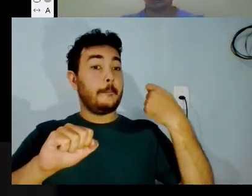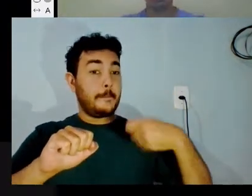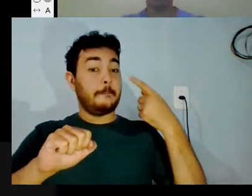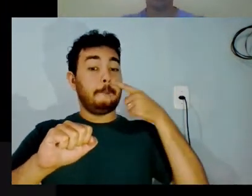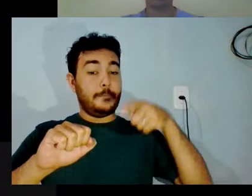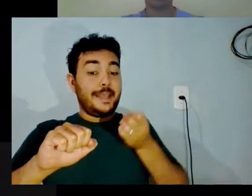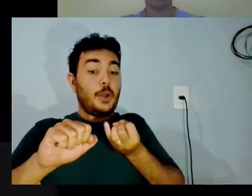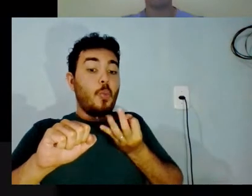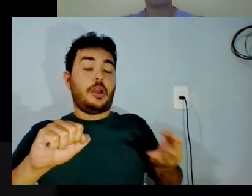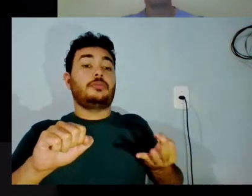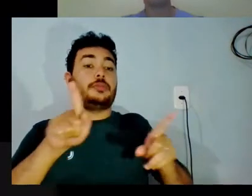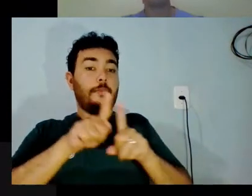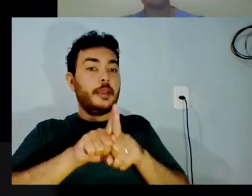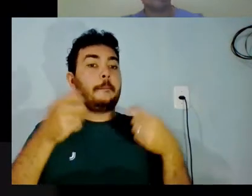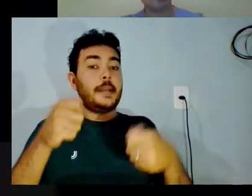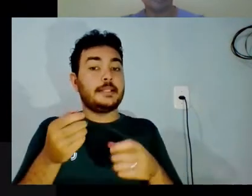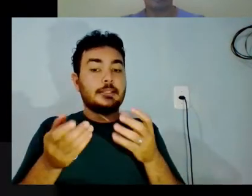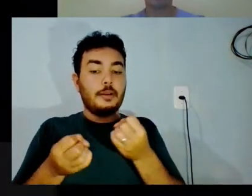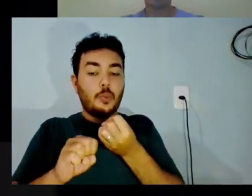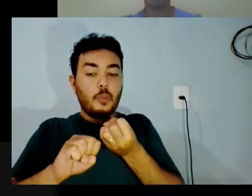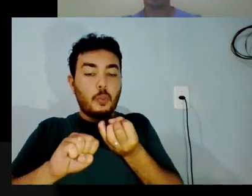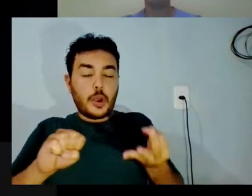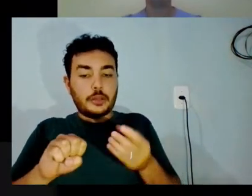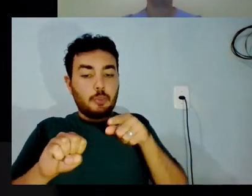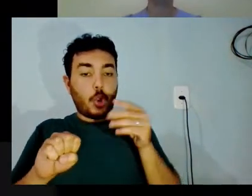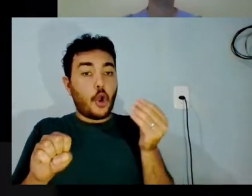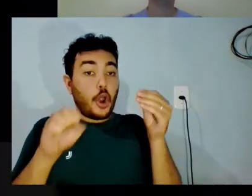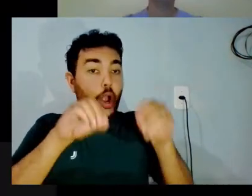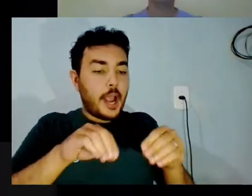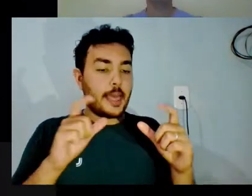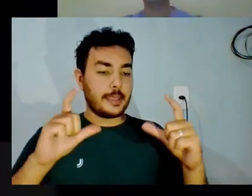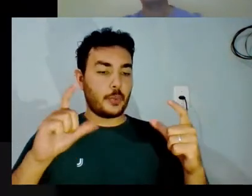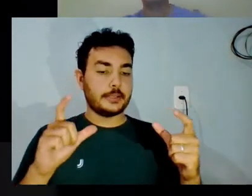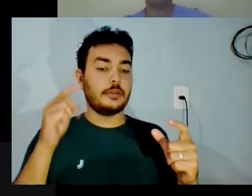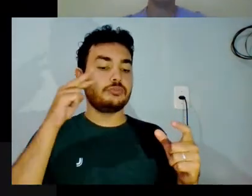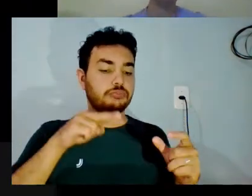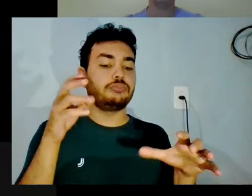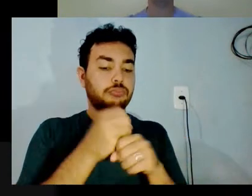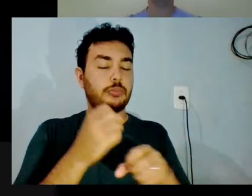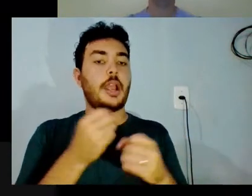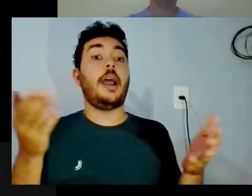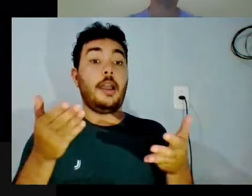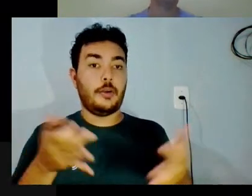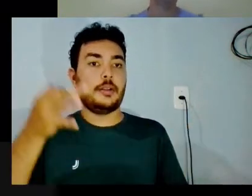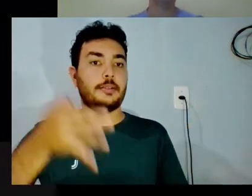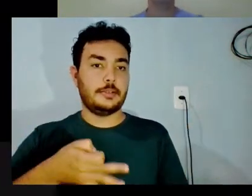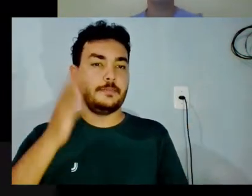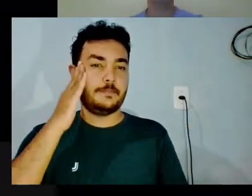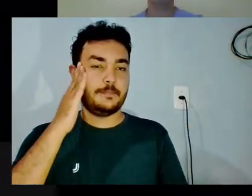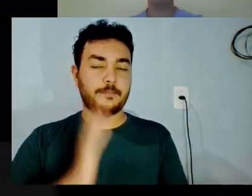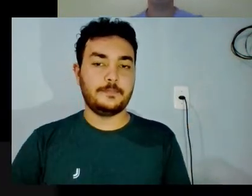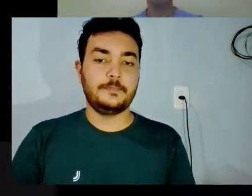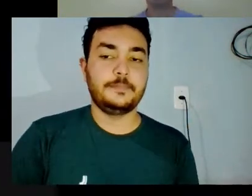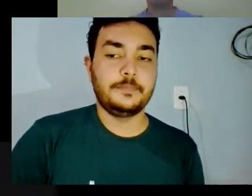de outro átomo, tá bem? Então, aí eles pensaram o seguinte, vamos agora, além da inversão que a gente tinha colocado